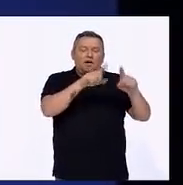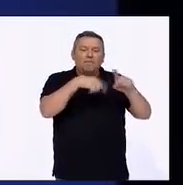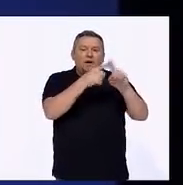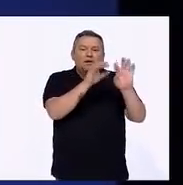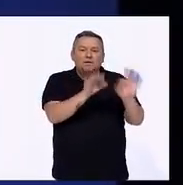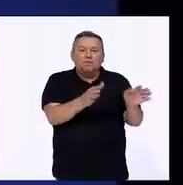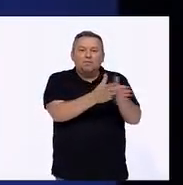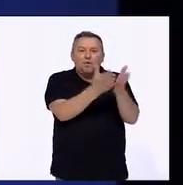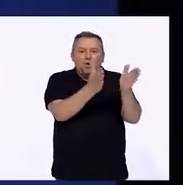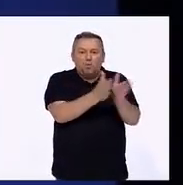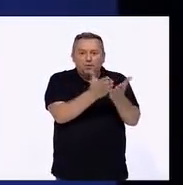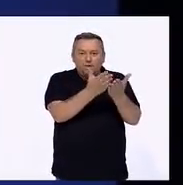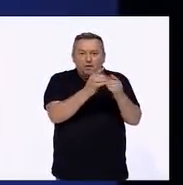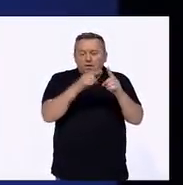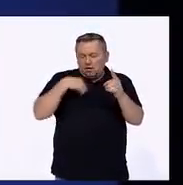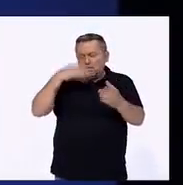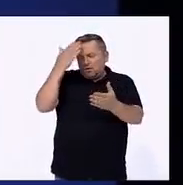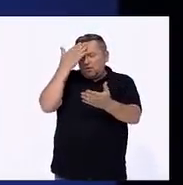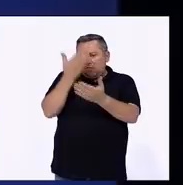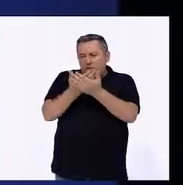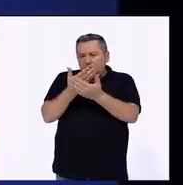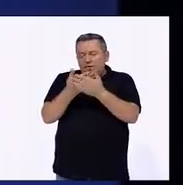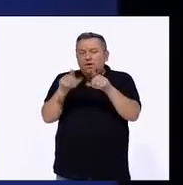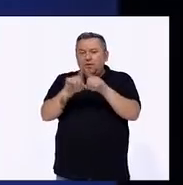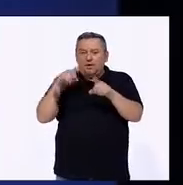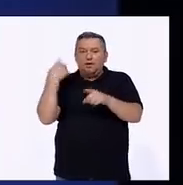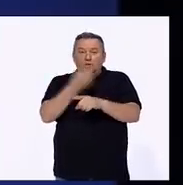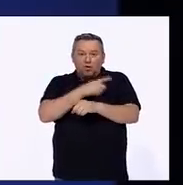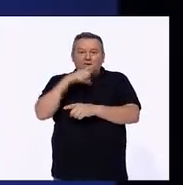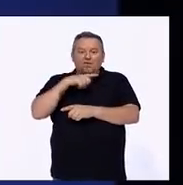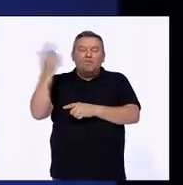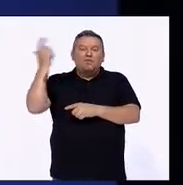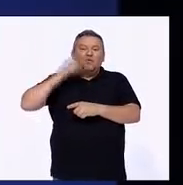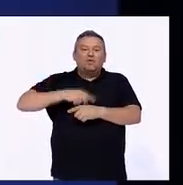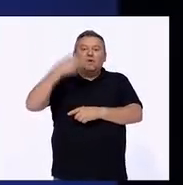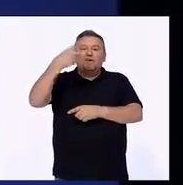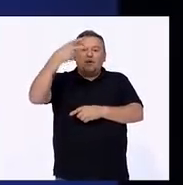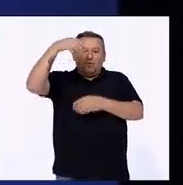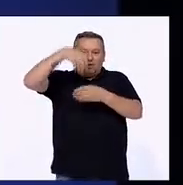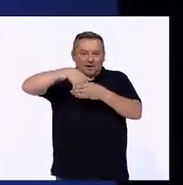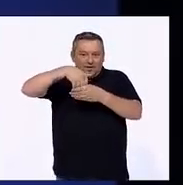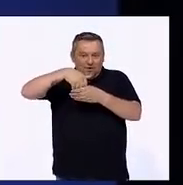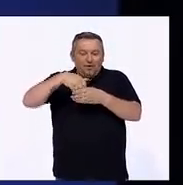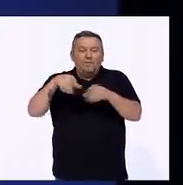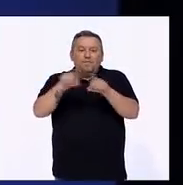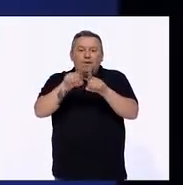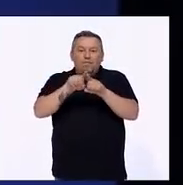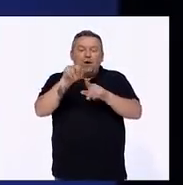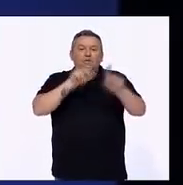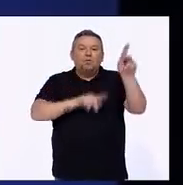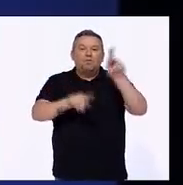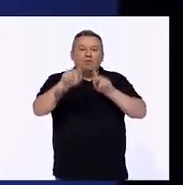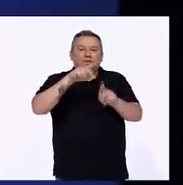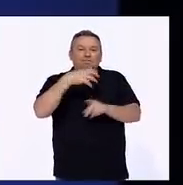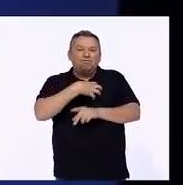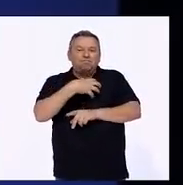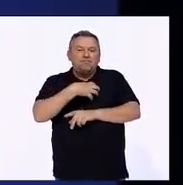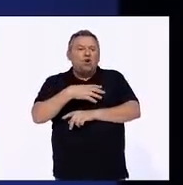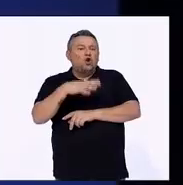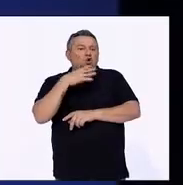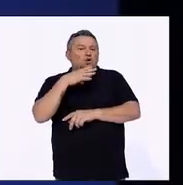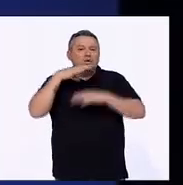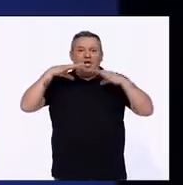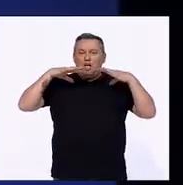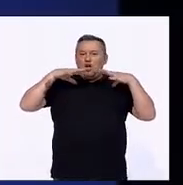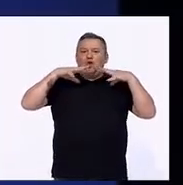primeiro, eu acredito nisso. E acredito que nós estaremos no segundo turno. E no segundo turno, a população terá condições de conhecer